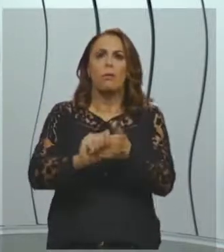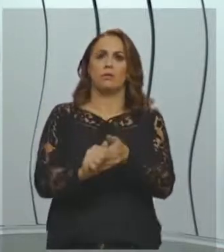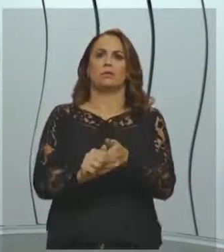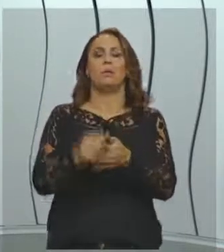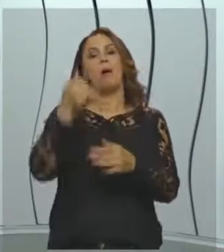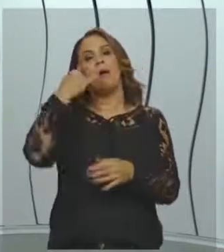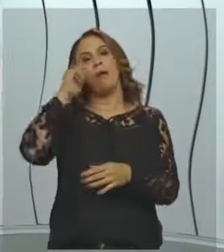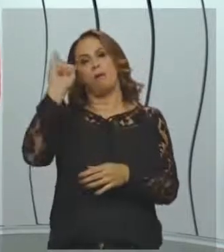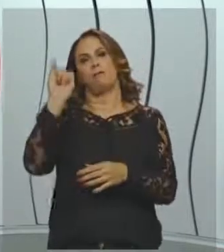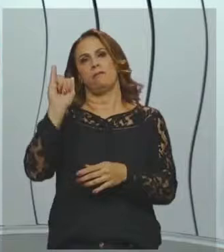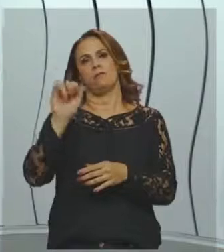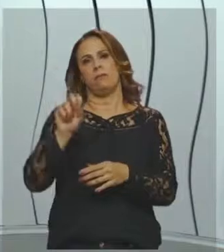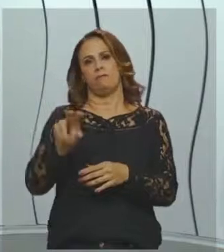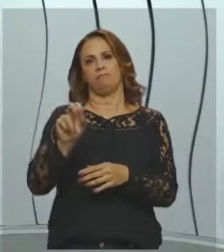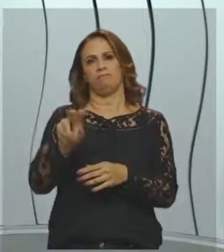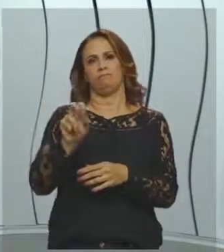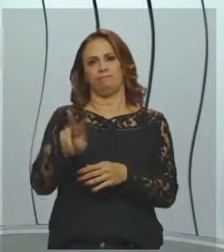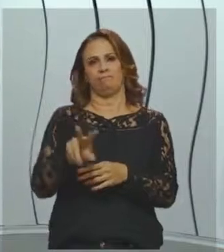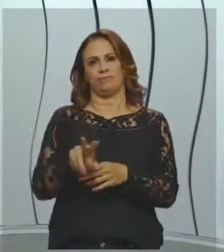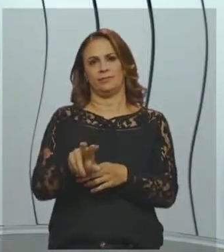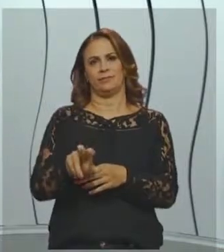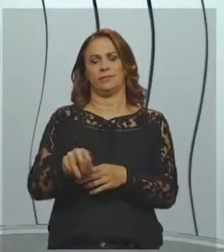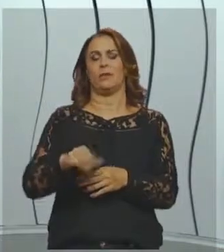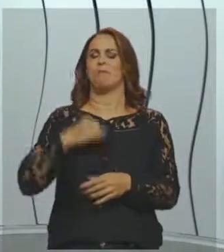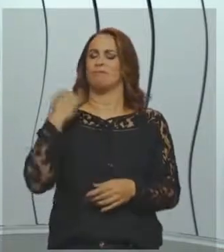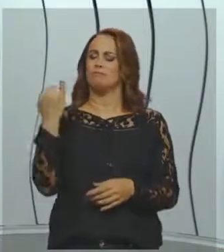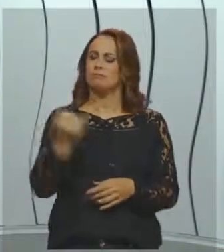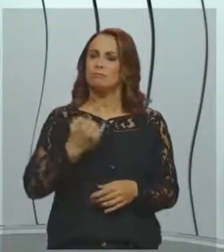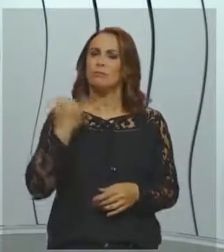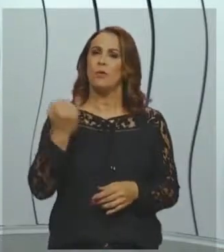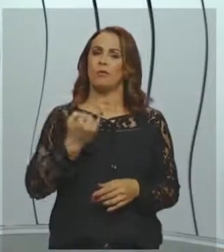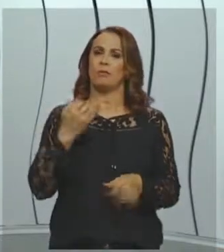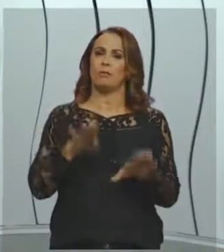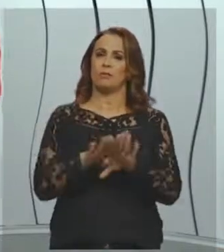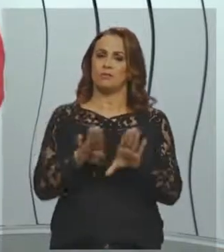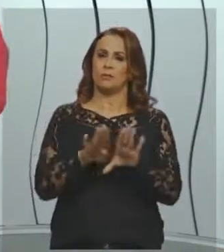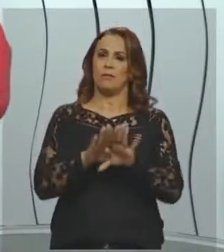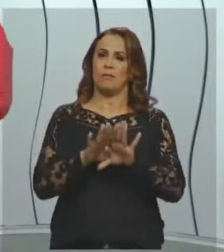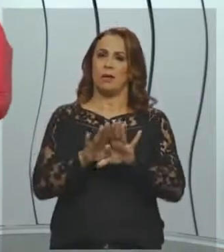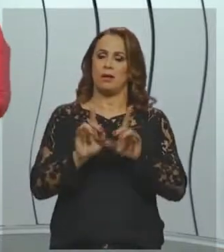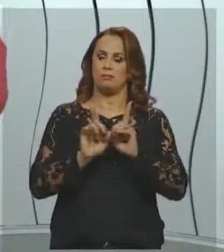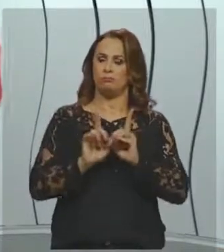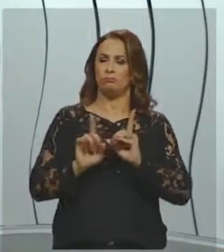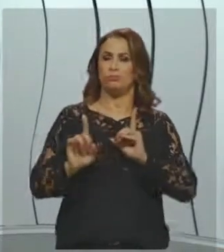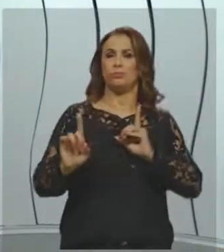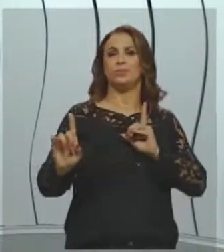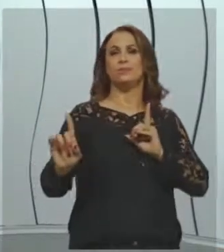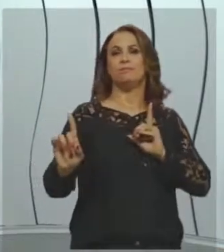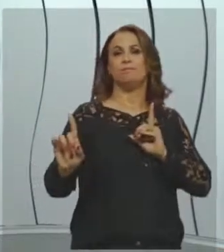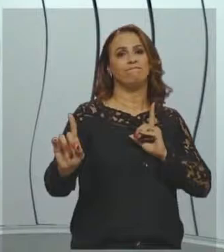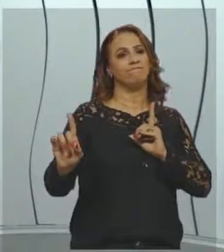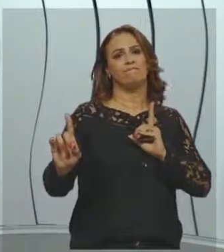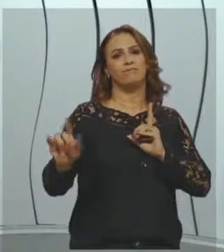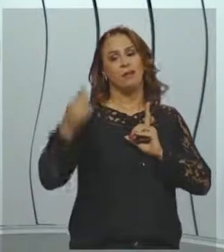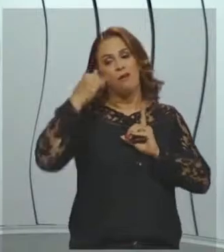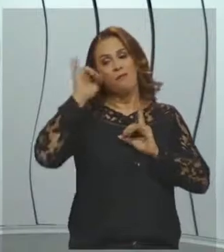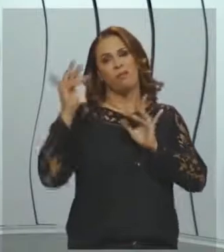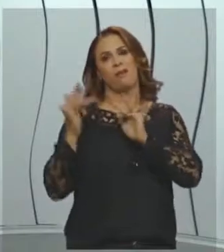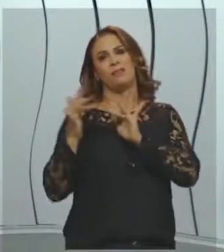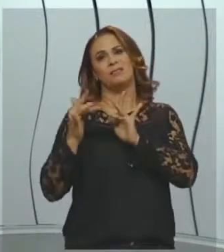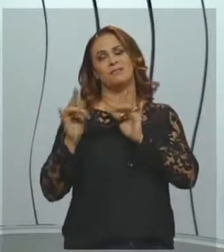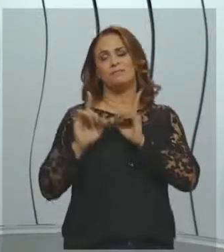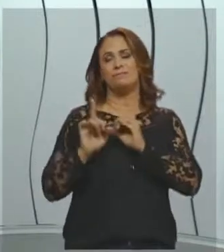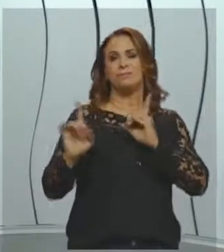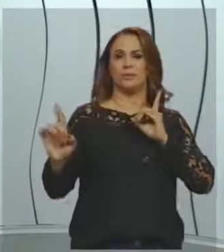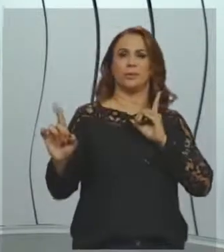é necessário que você mantenha um pouco, né, esse distanciamento, esse isolamento aí social, que você